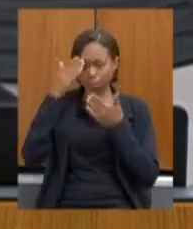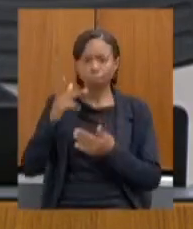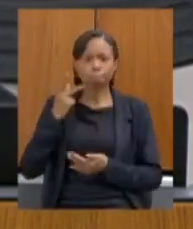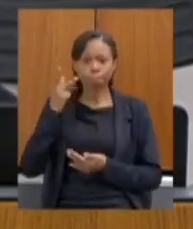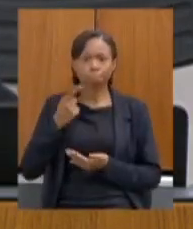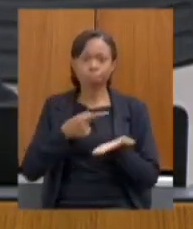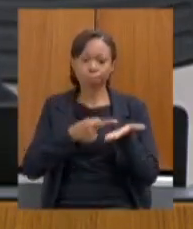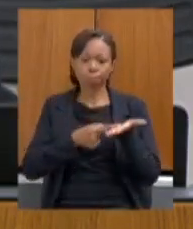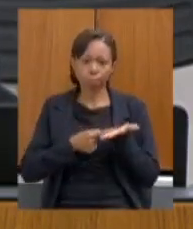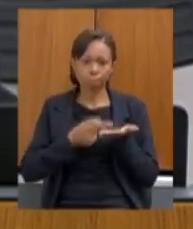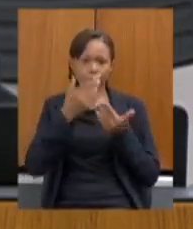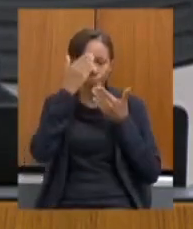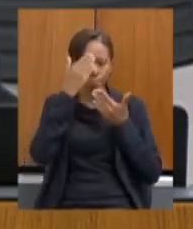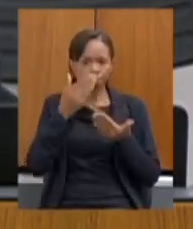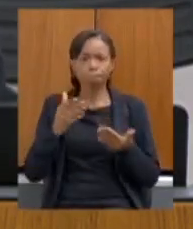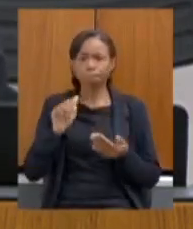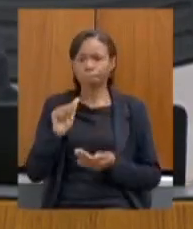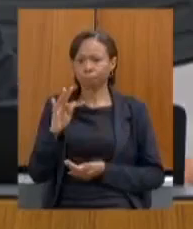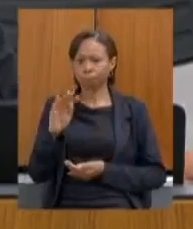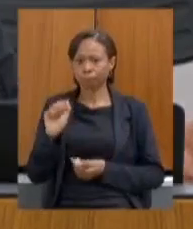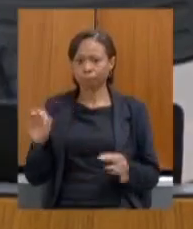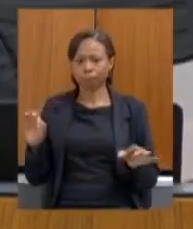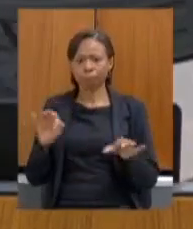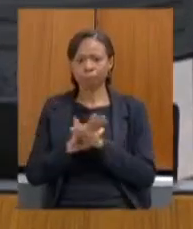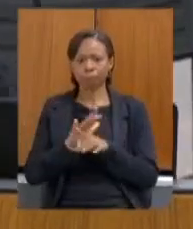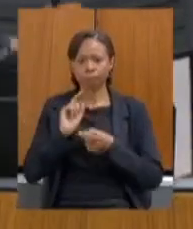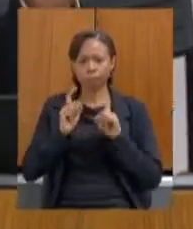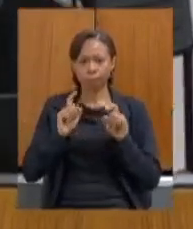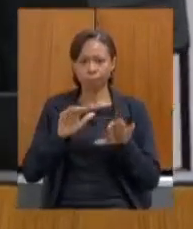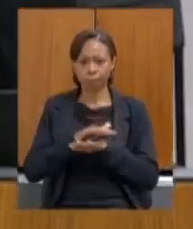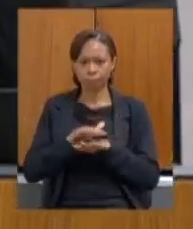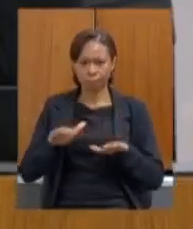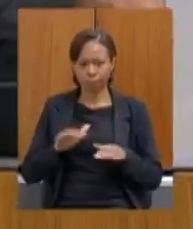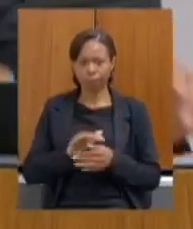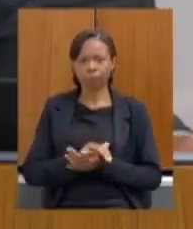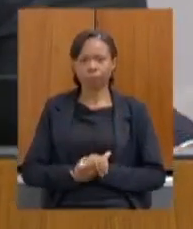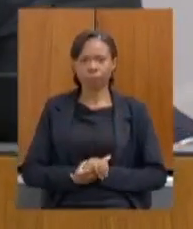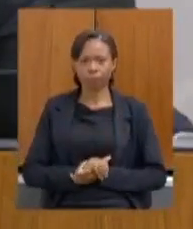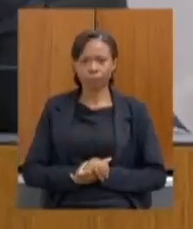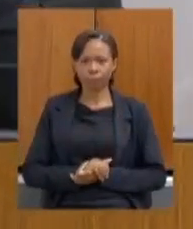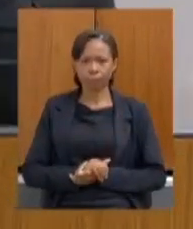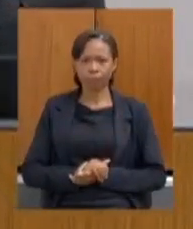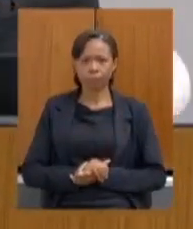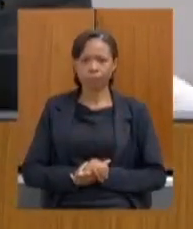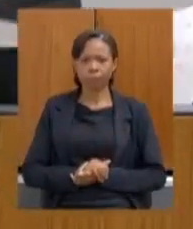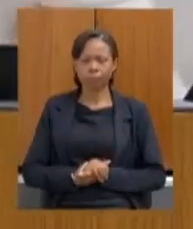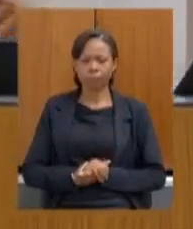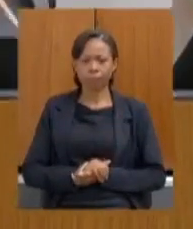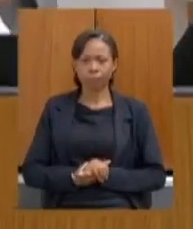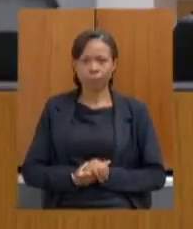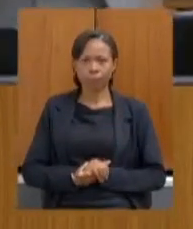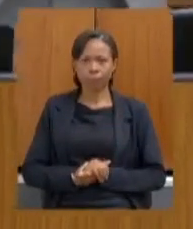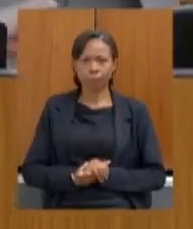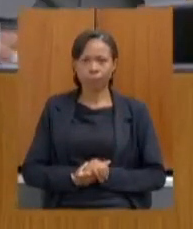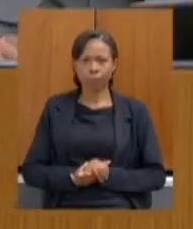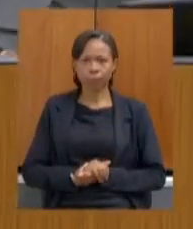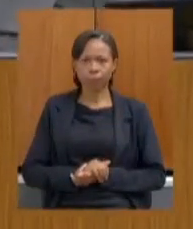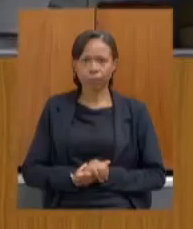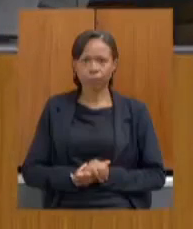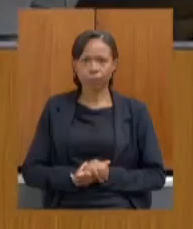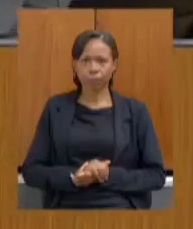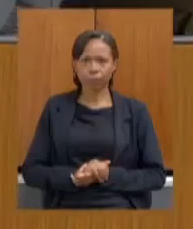dos convidados, determina a lavratura da ata e encerra os trabalhos. Você acompanhou o último dia do Assembleia